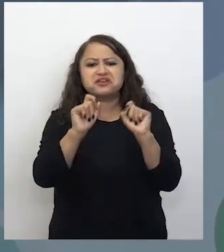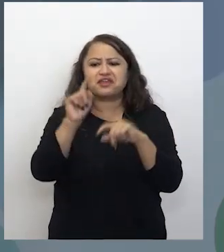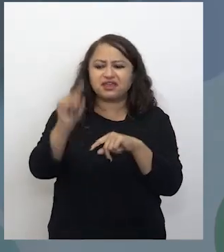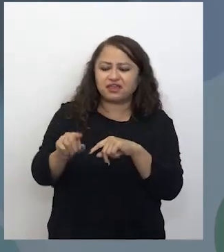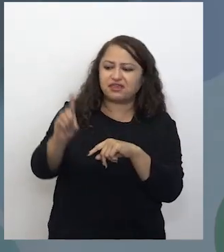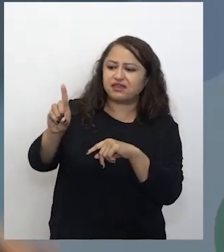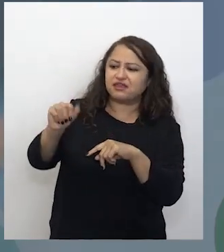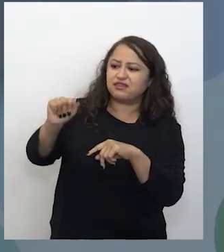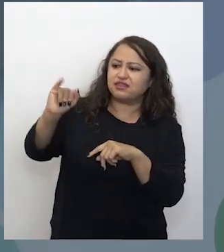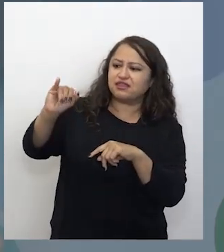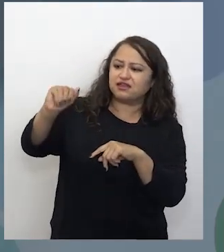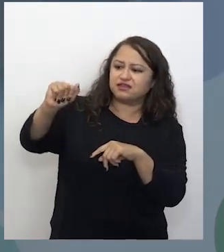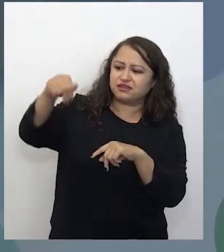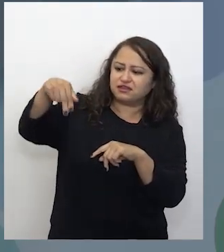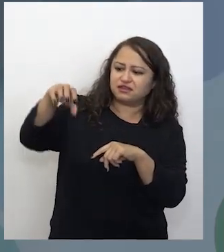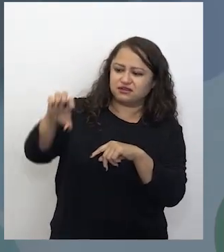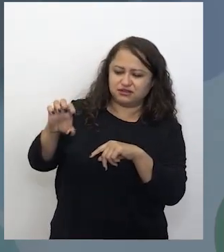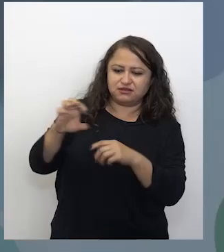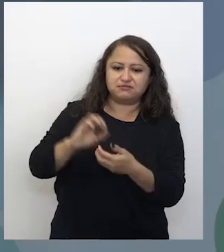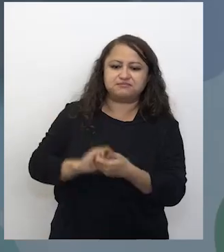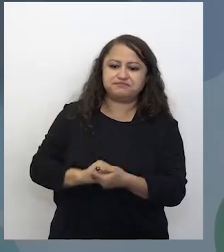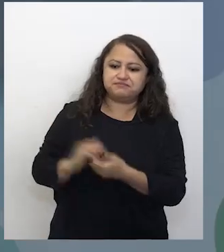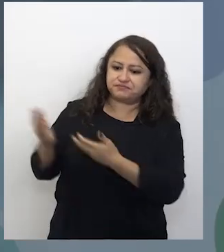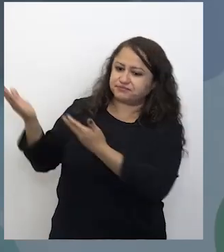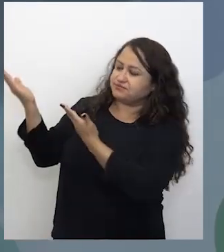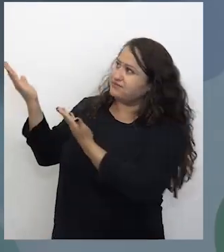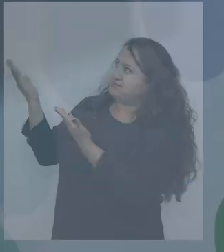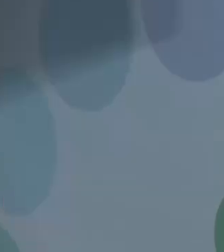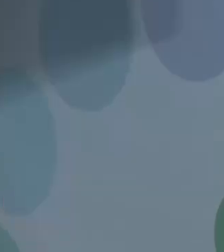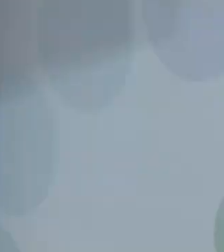ver agora a imagem dela. Observem.